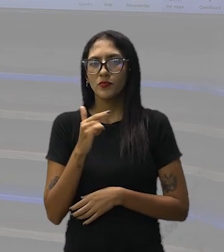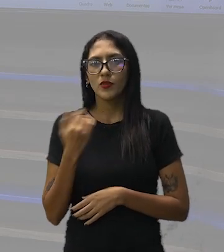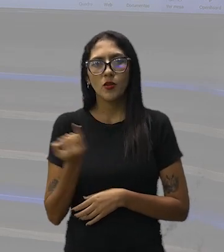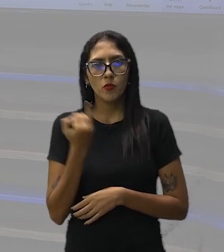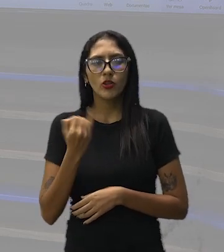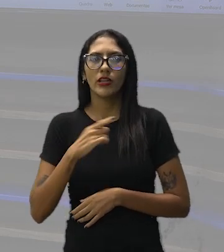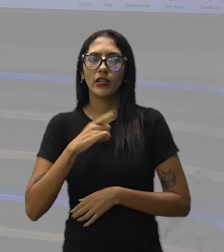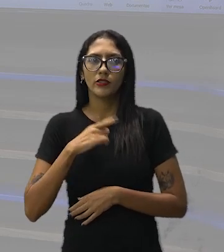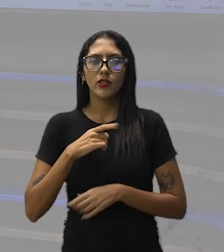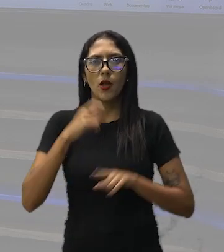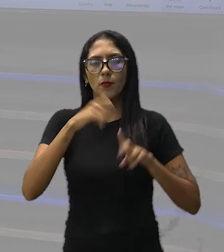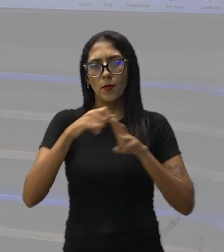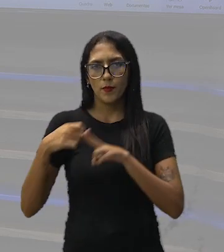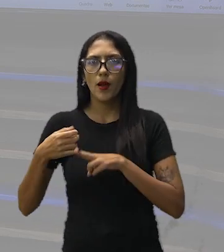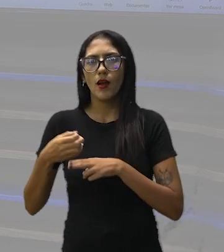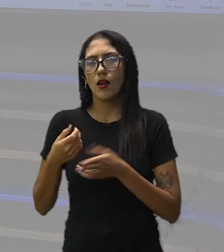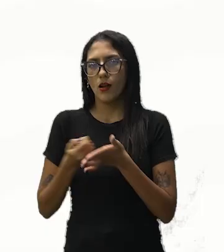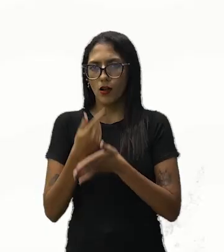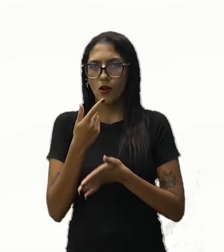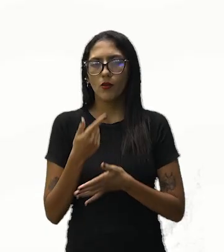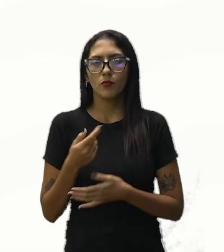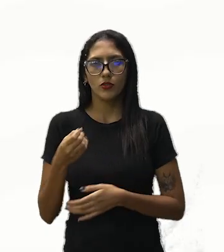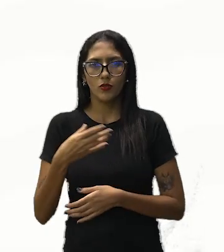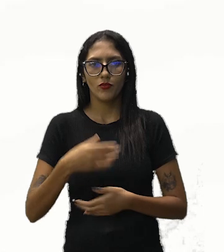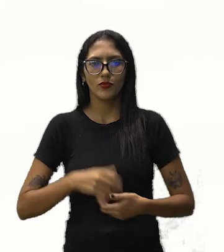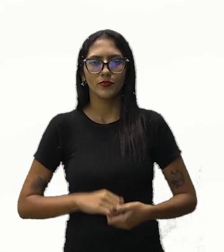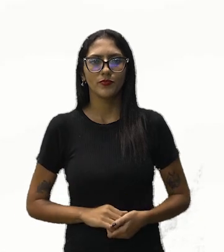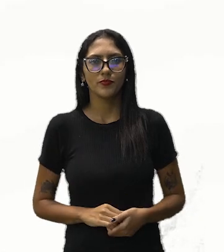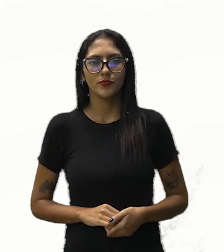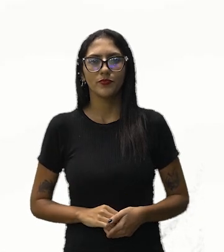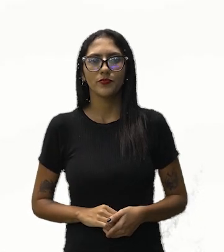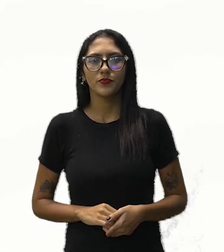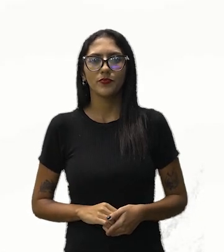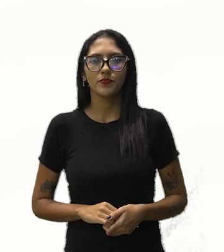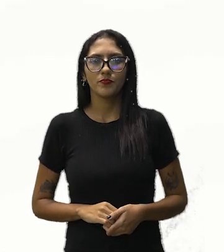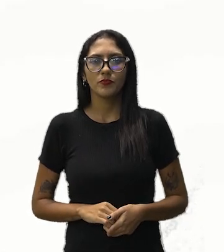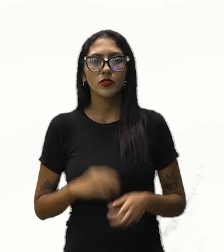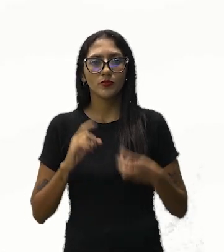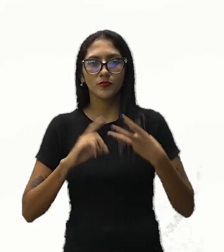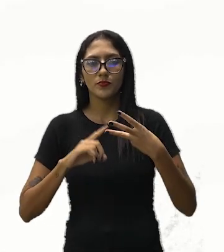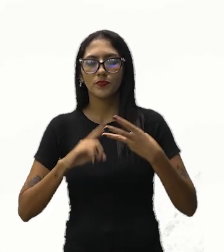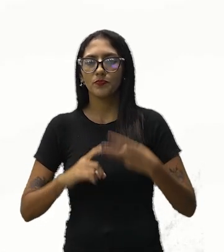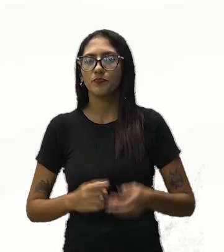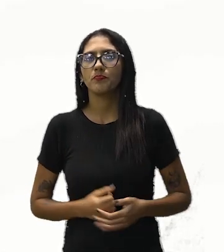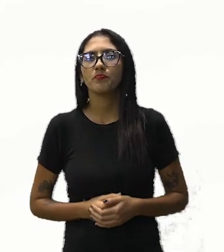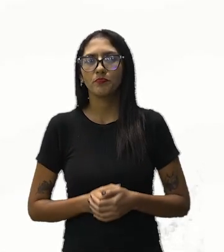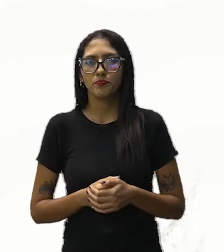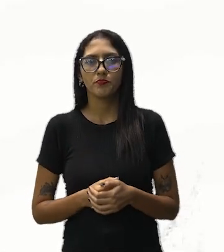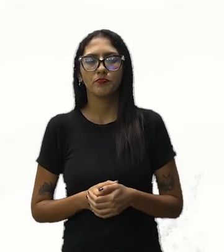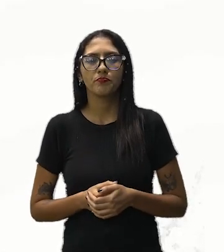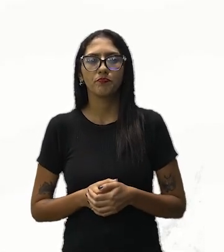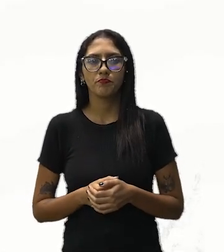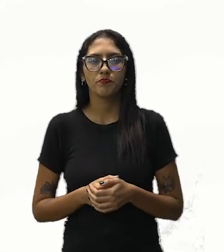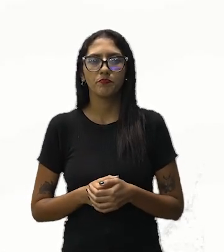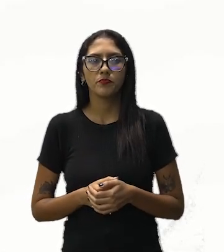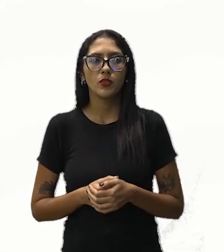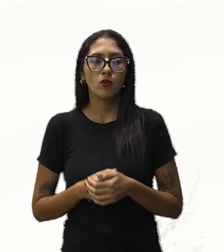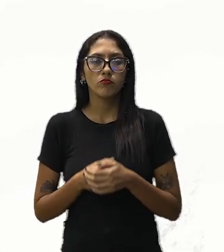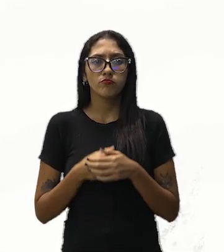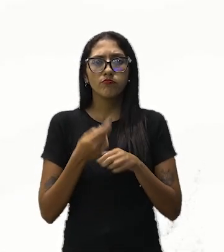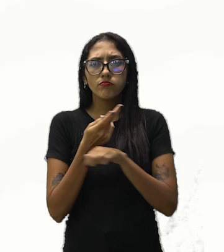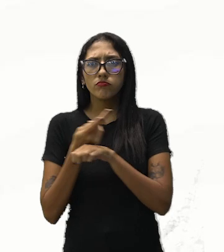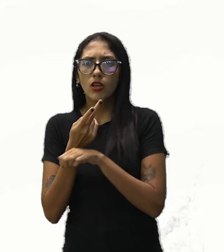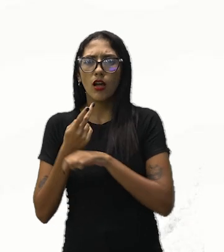você trocar para uma nova. Vamos voltar aqui para a tela então. Próxima prática. Procurar bens duráveis